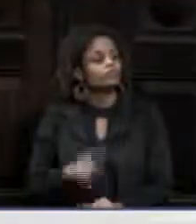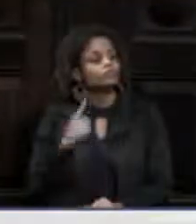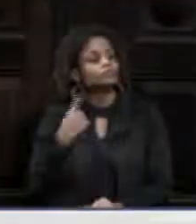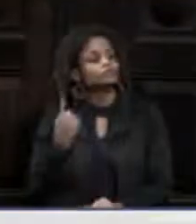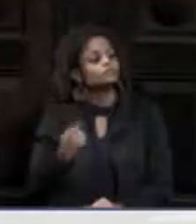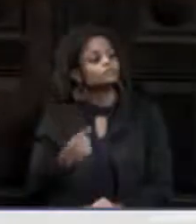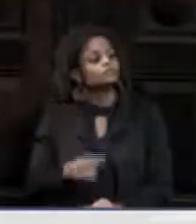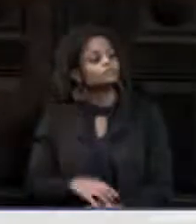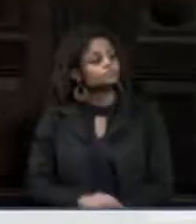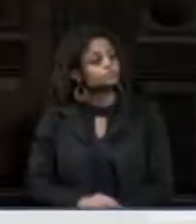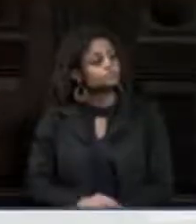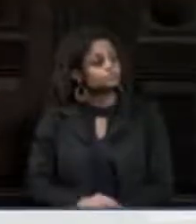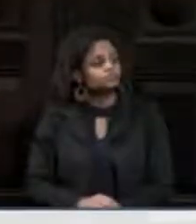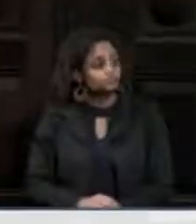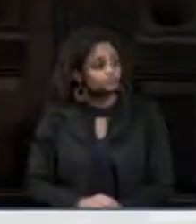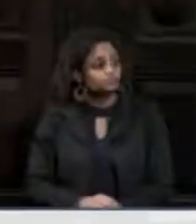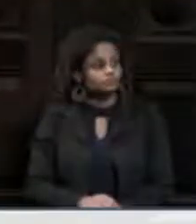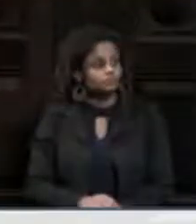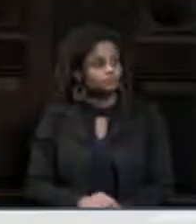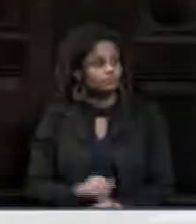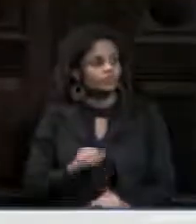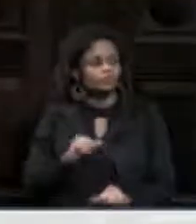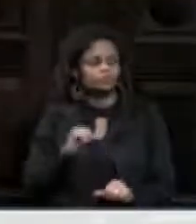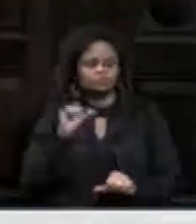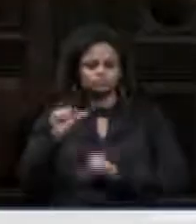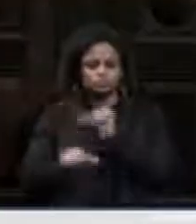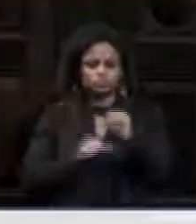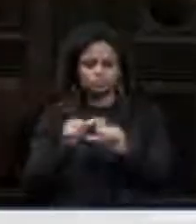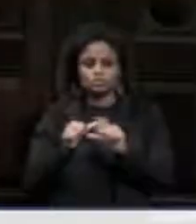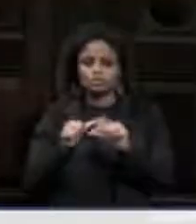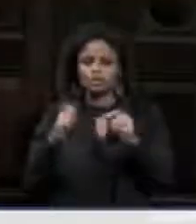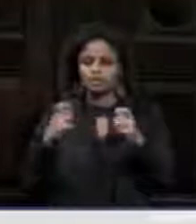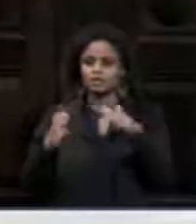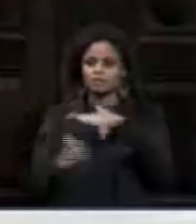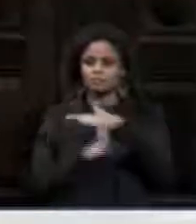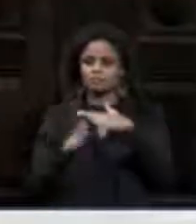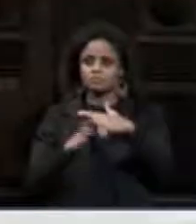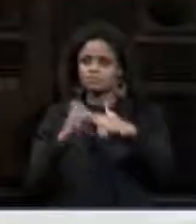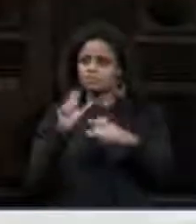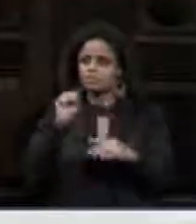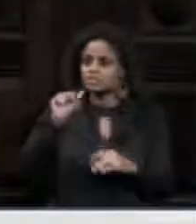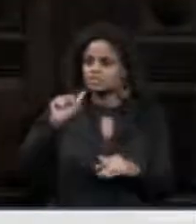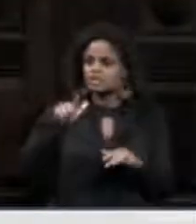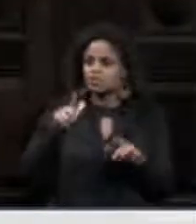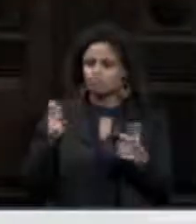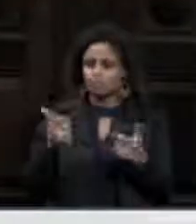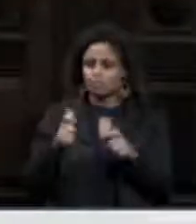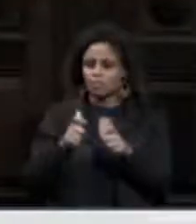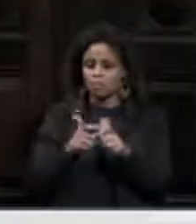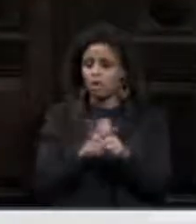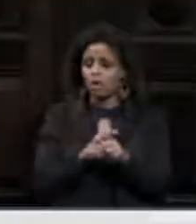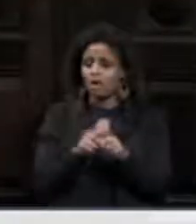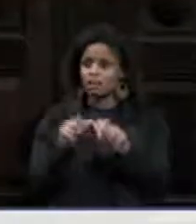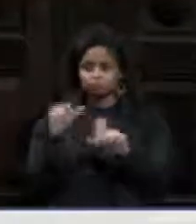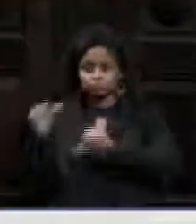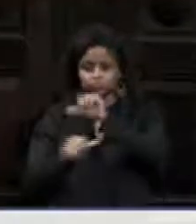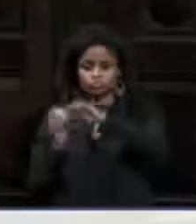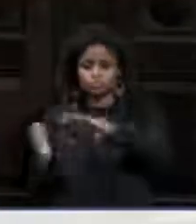salinas começam a dar lugar a loteamentos. Esta página mais triste da nossa história.